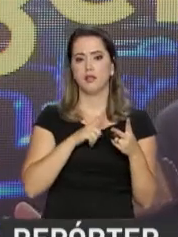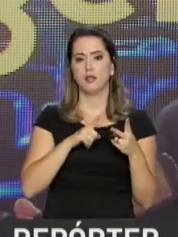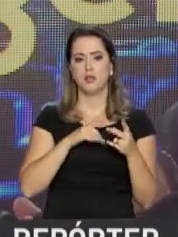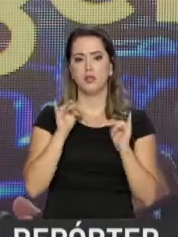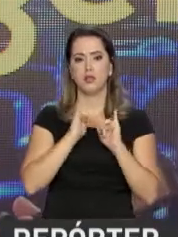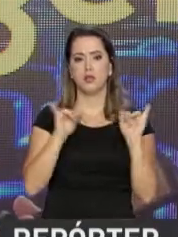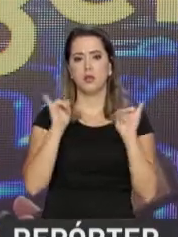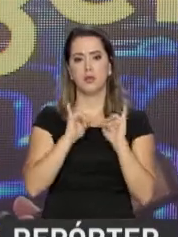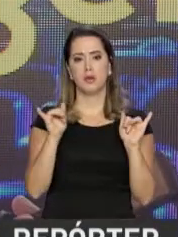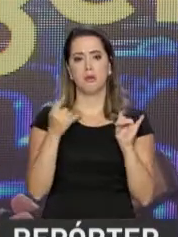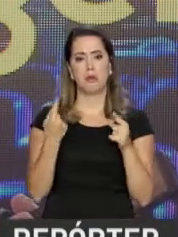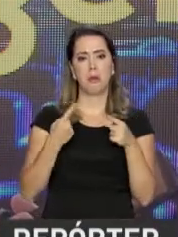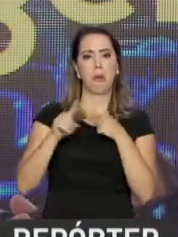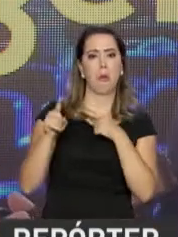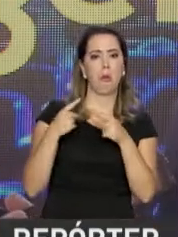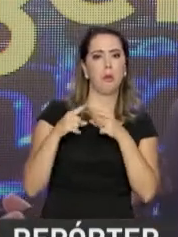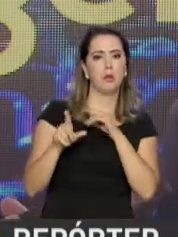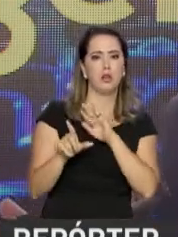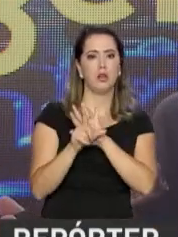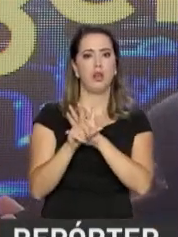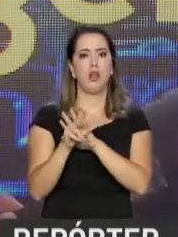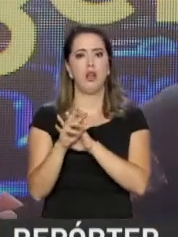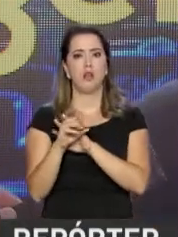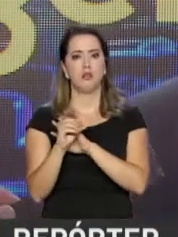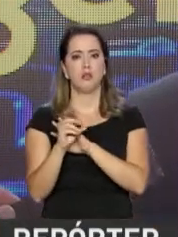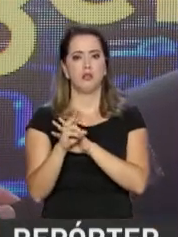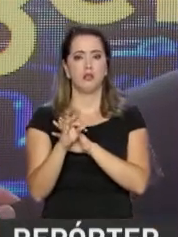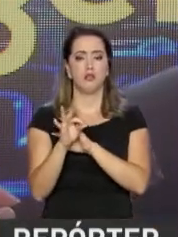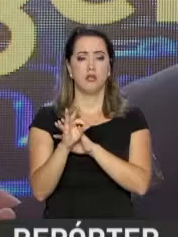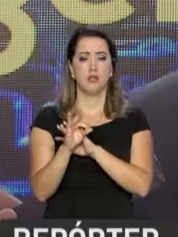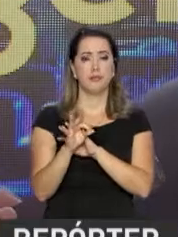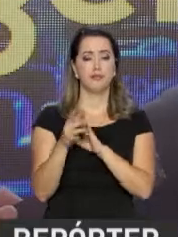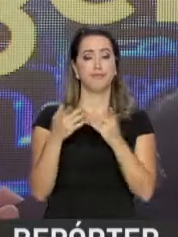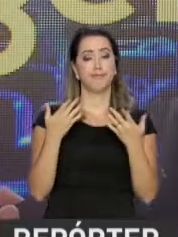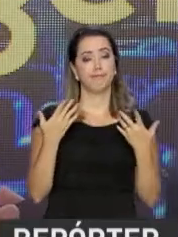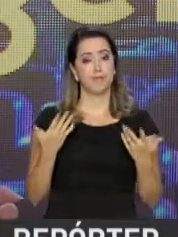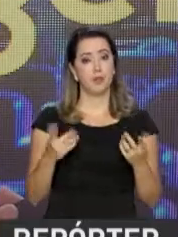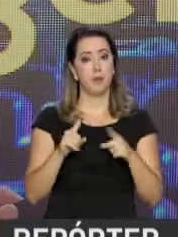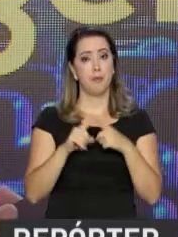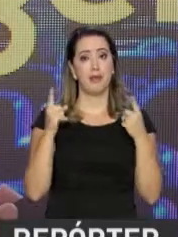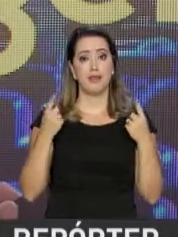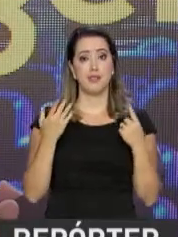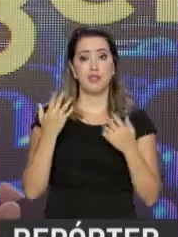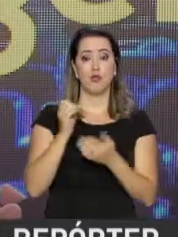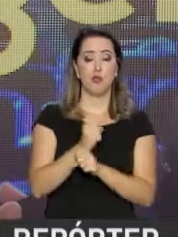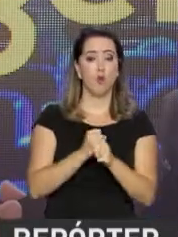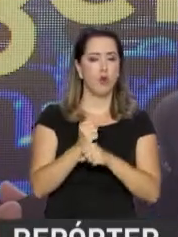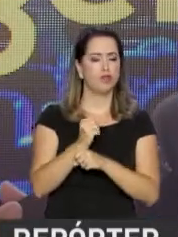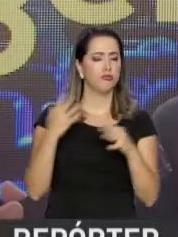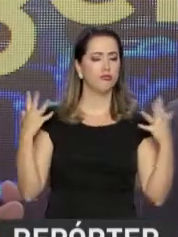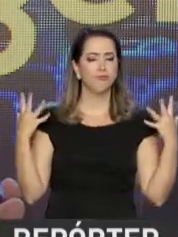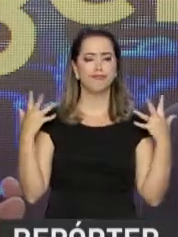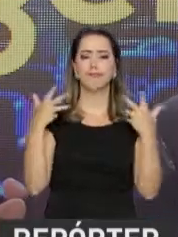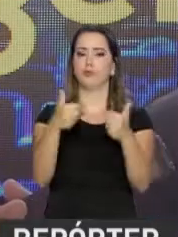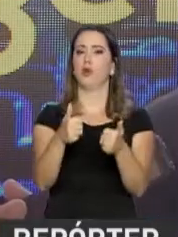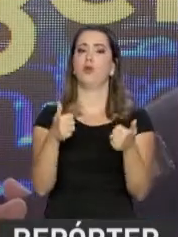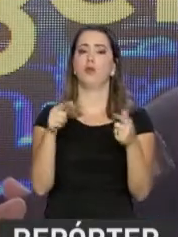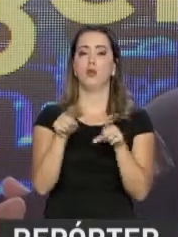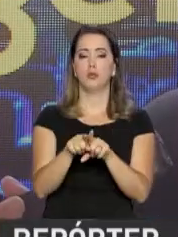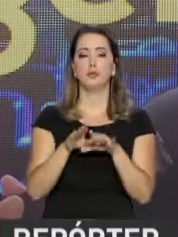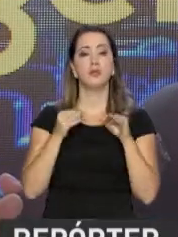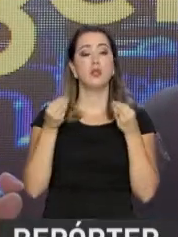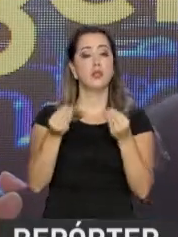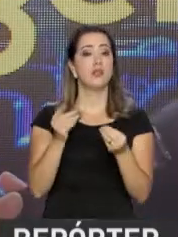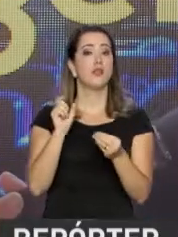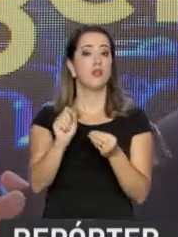campanha também contra a lei reunir circulando por aí enfim acabou sendo um ano extremamente positivo e isso